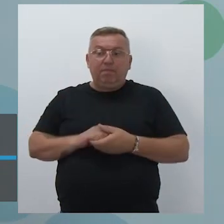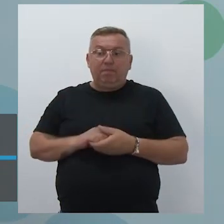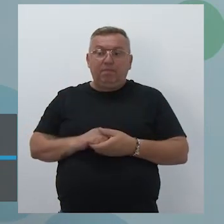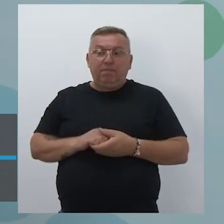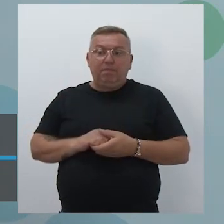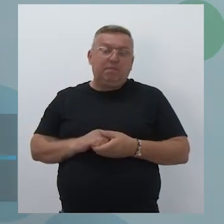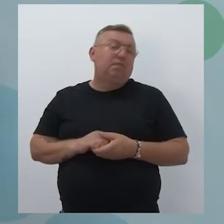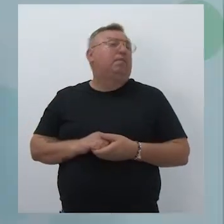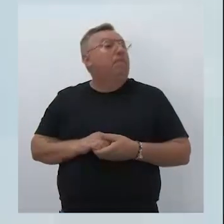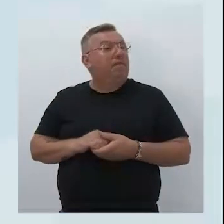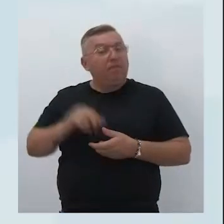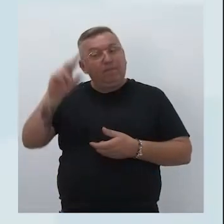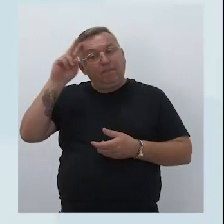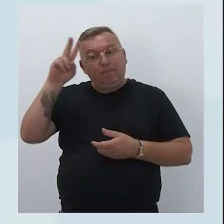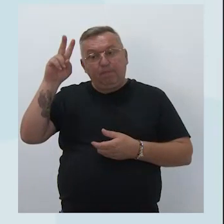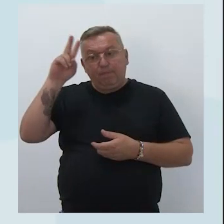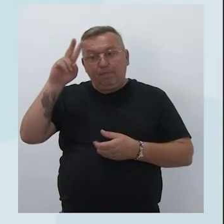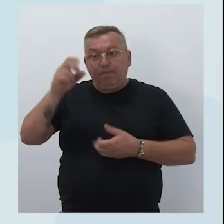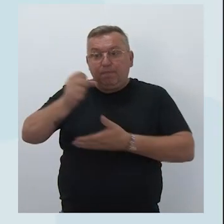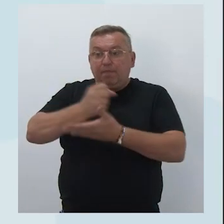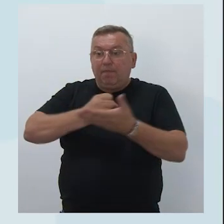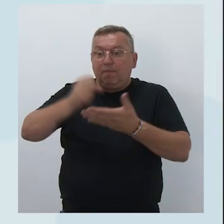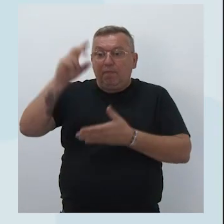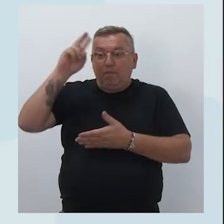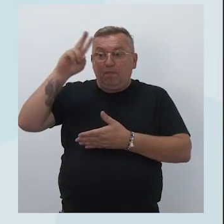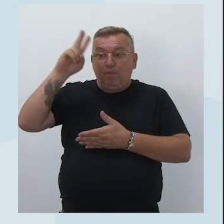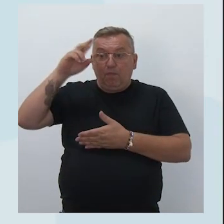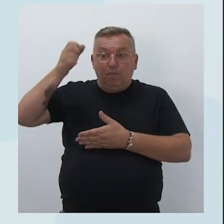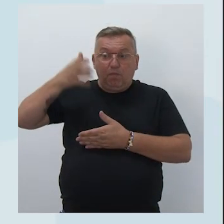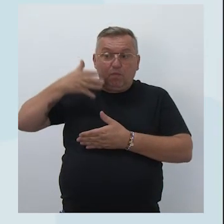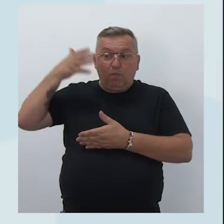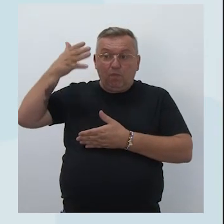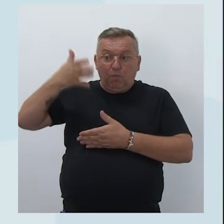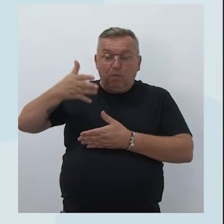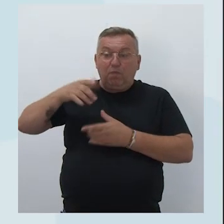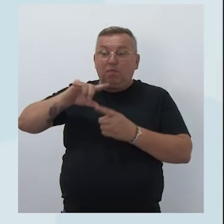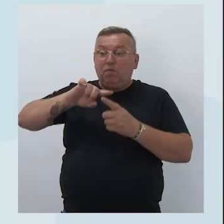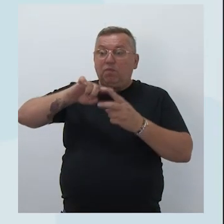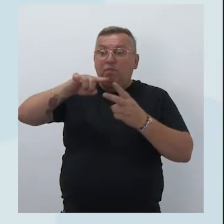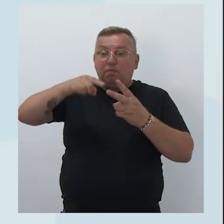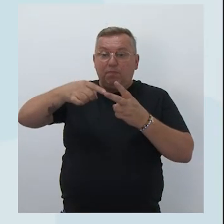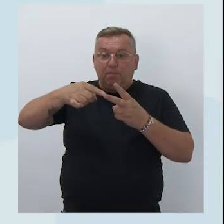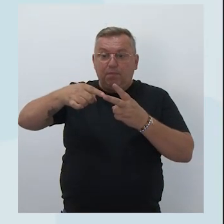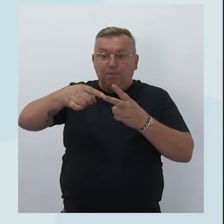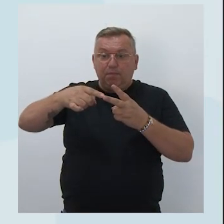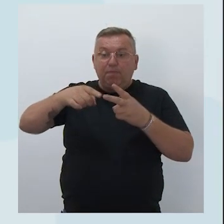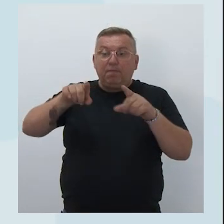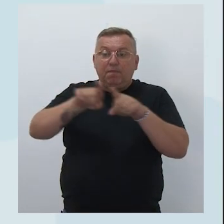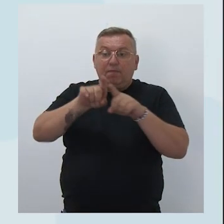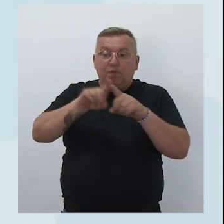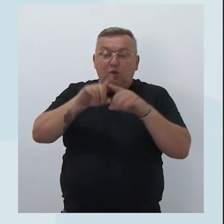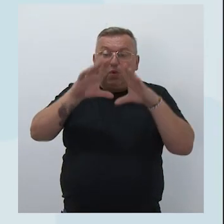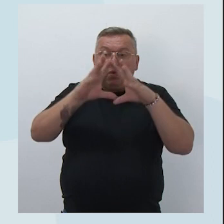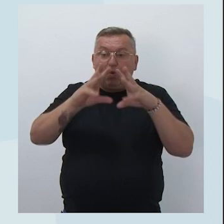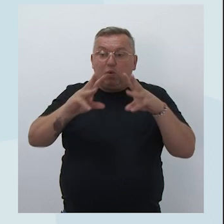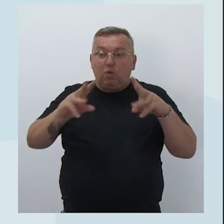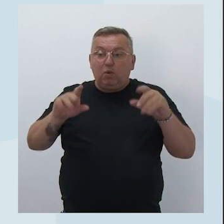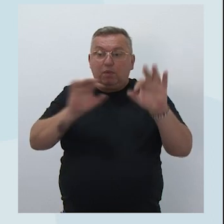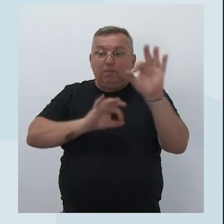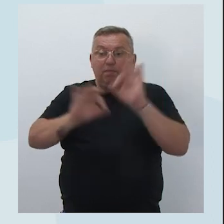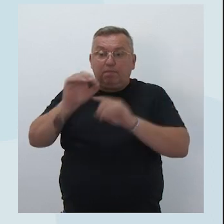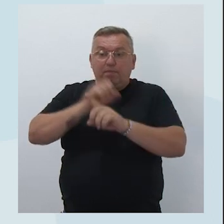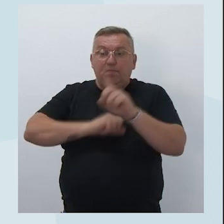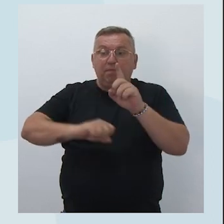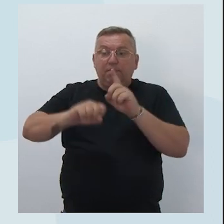fim, história, as bases históricas do discurso dicotômicos e sua desconstrução na organização